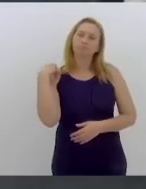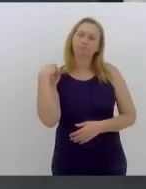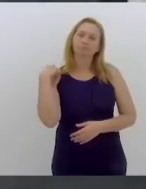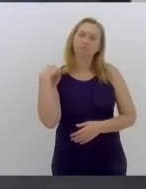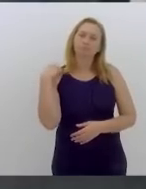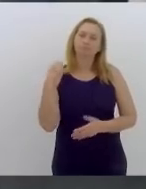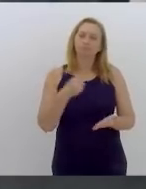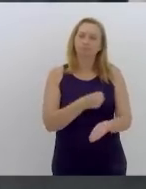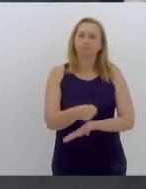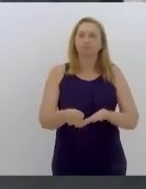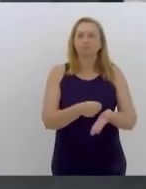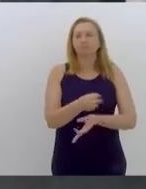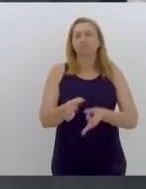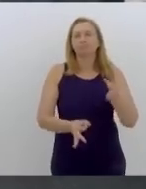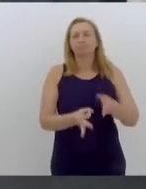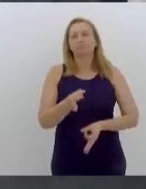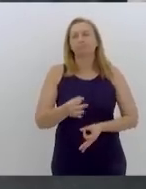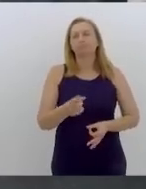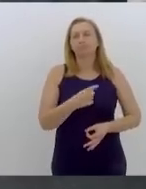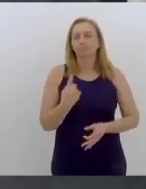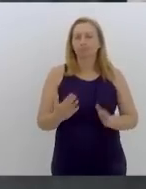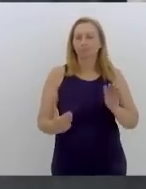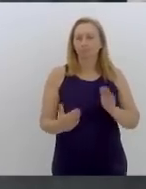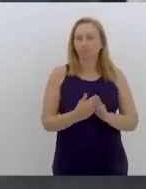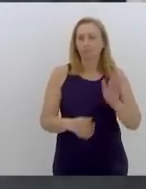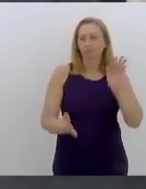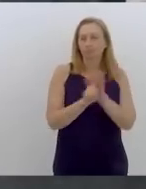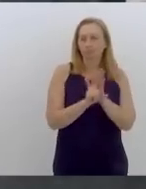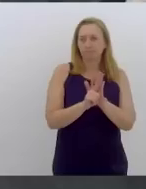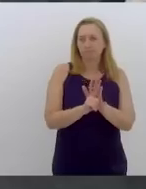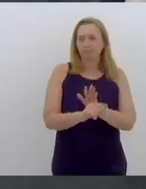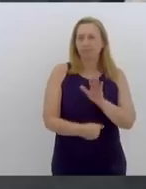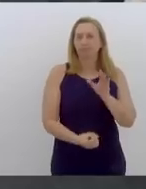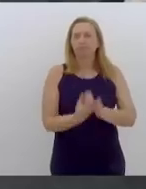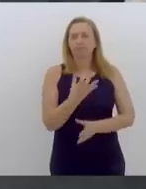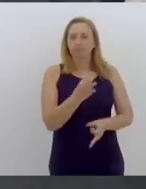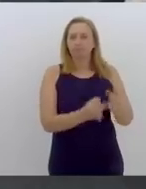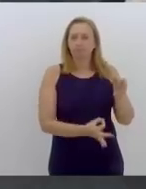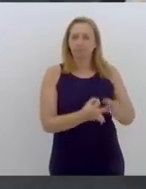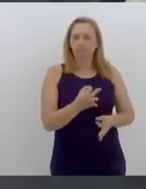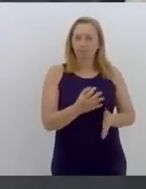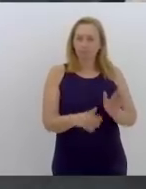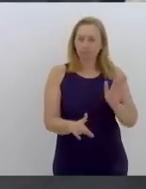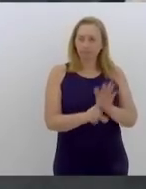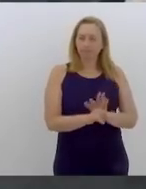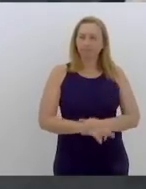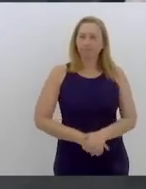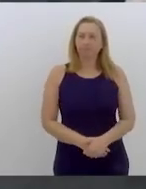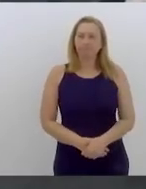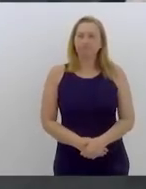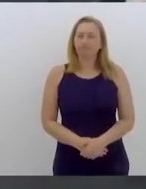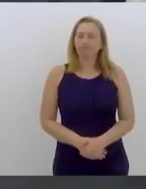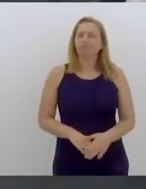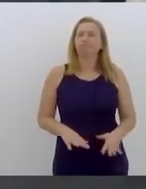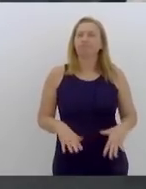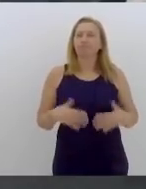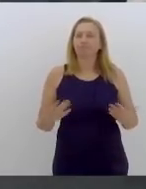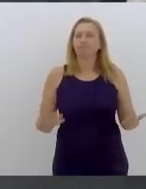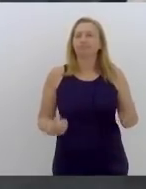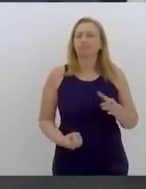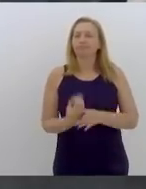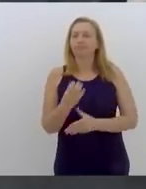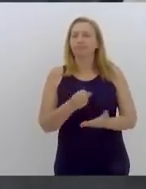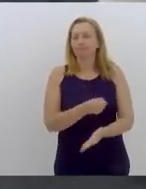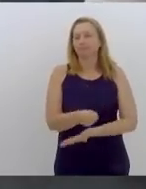numa casa parlamentar onde se faz as leis Qual a fundamentação jurídica de um